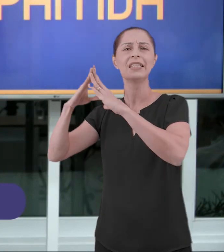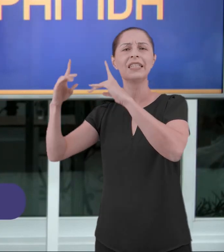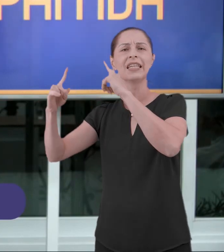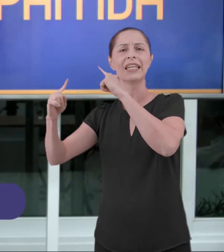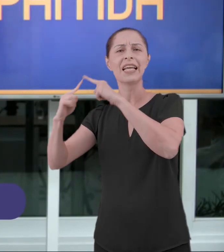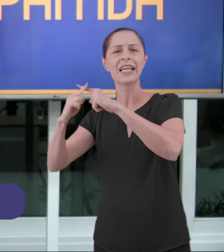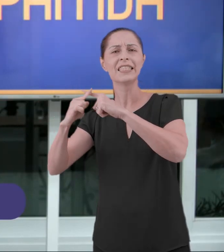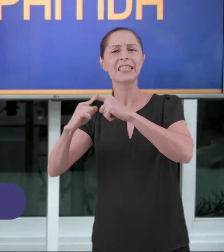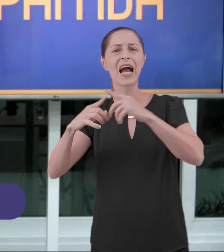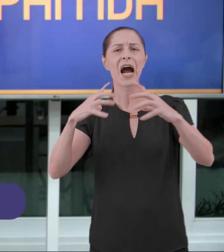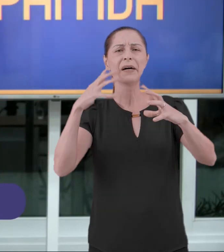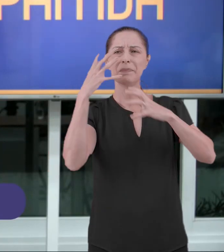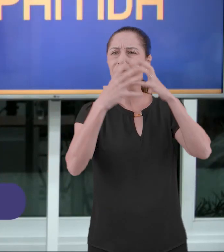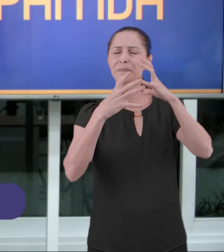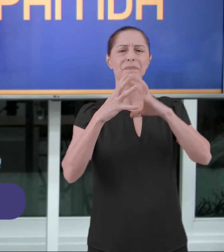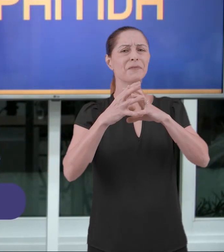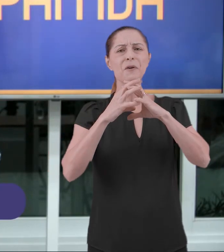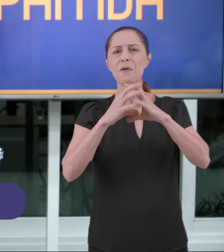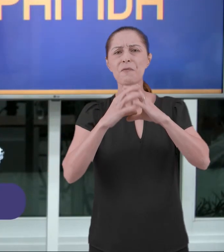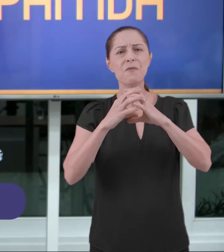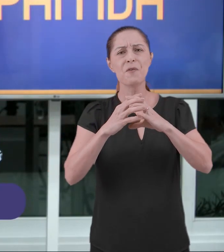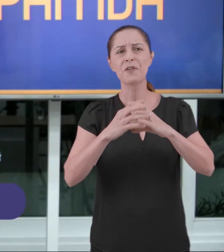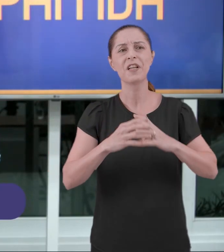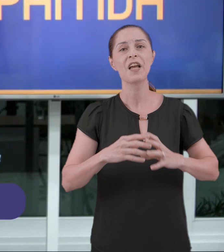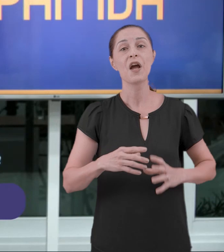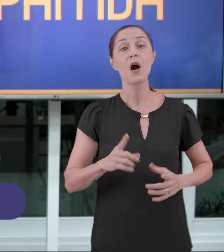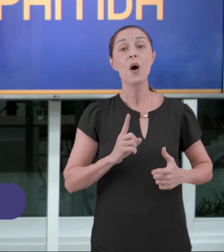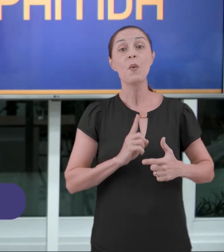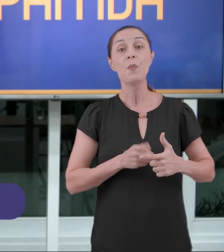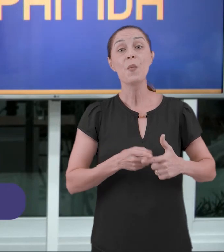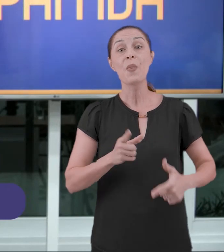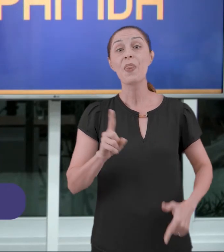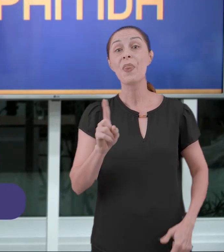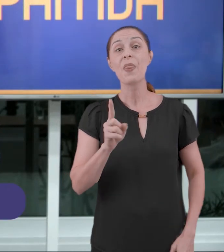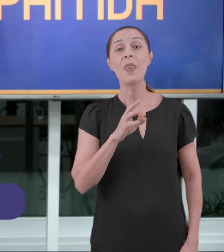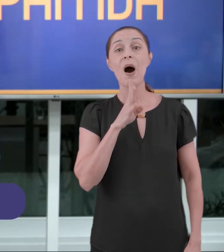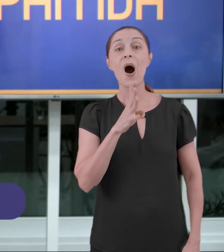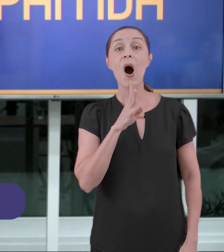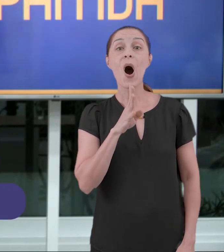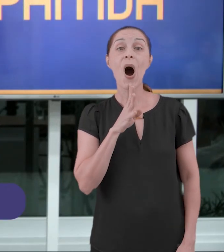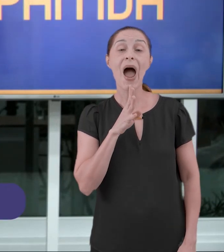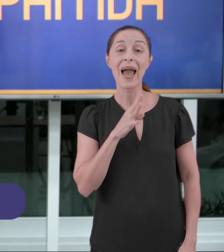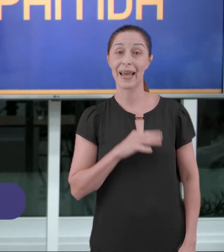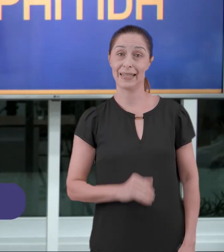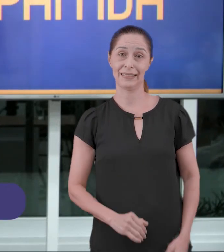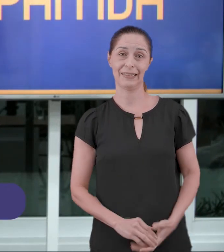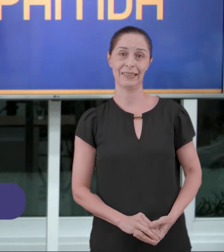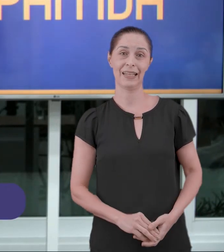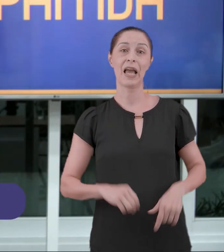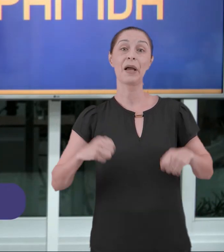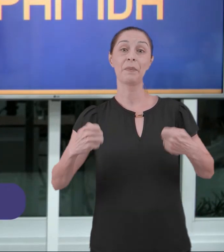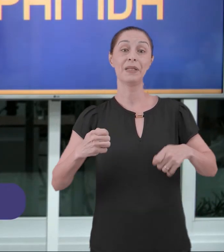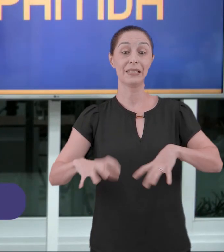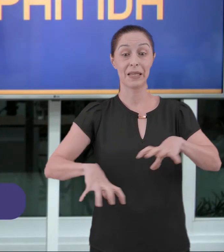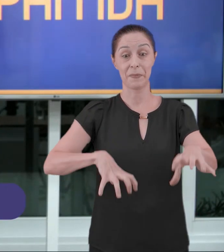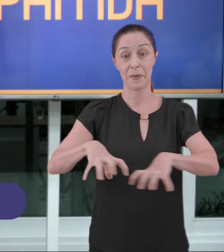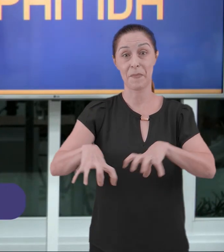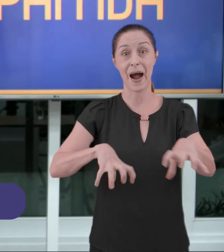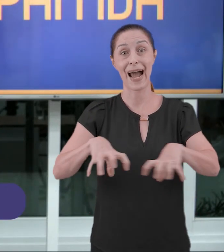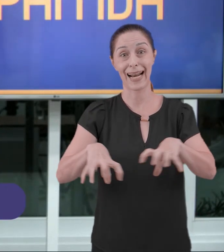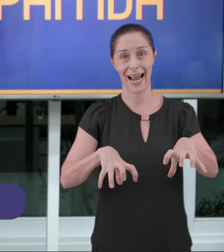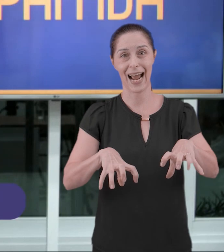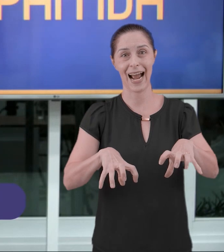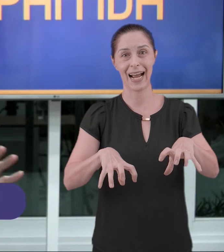da igreja se aprofundar mais no conhecimento desses casos, né, para que estejam preparadas para receber